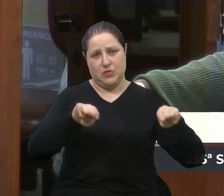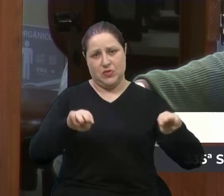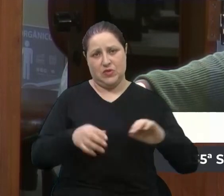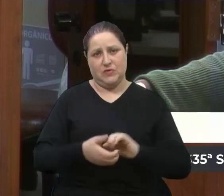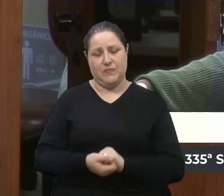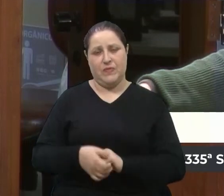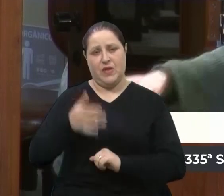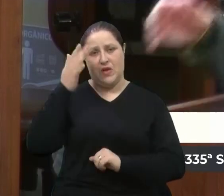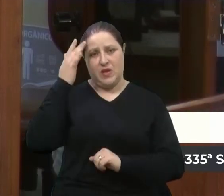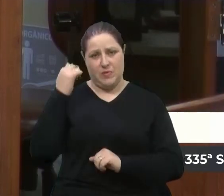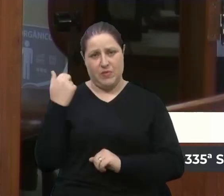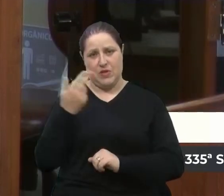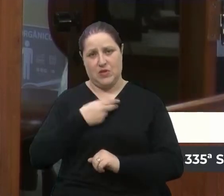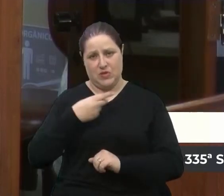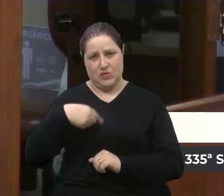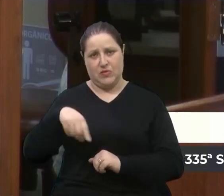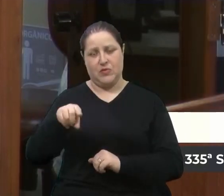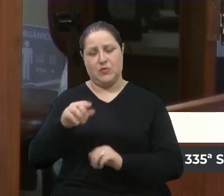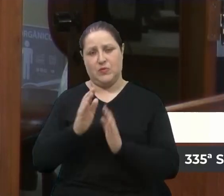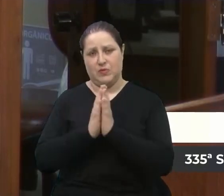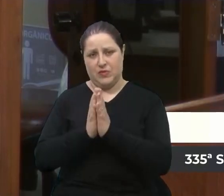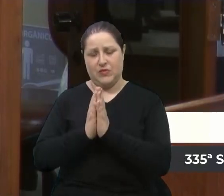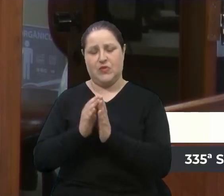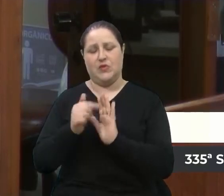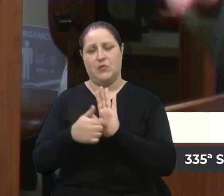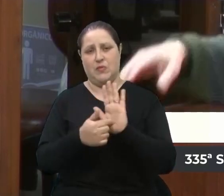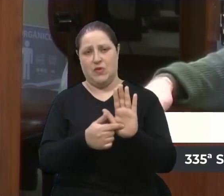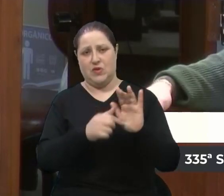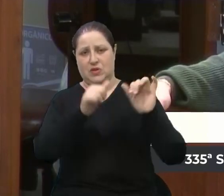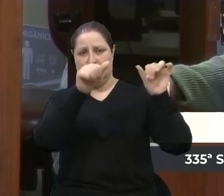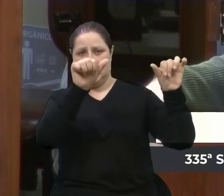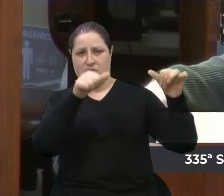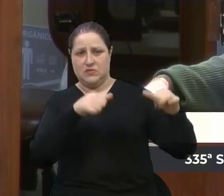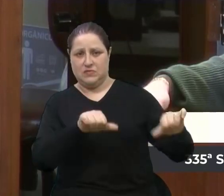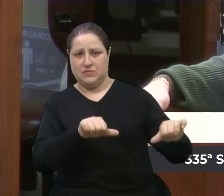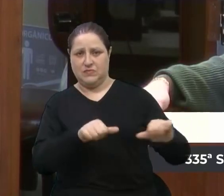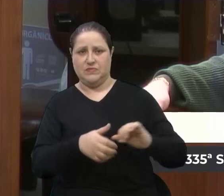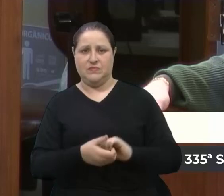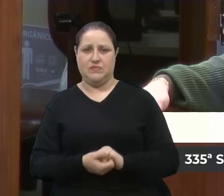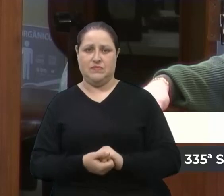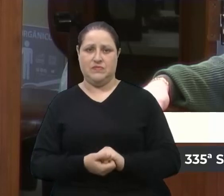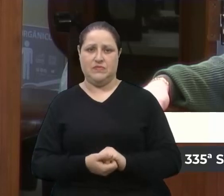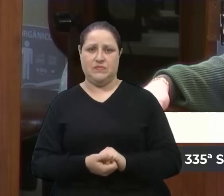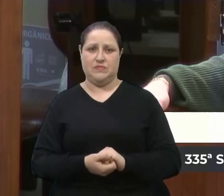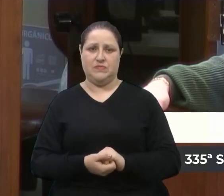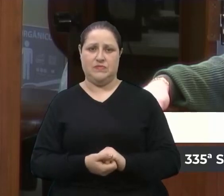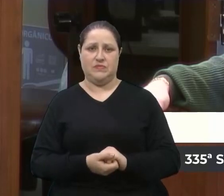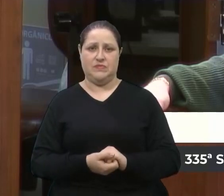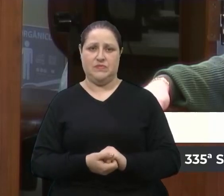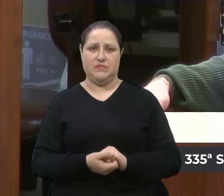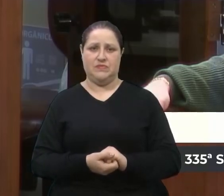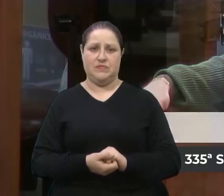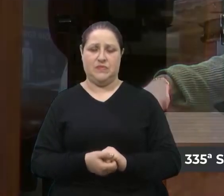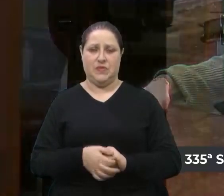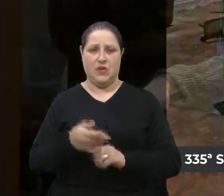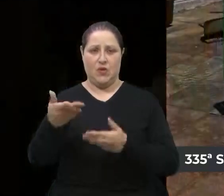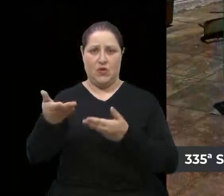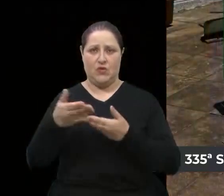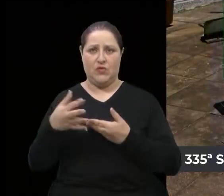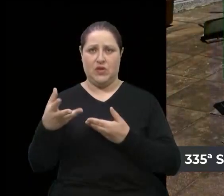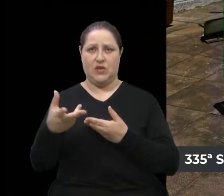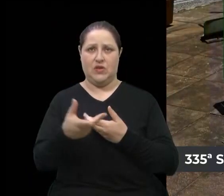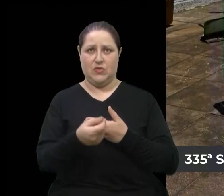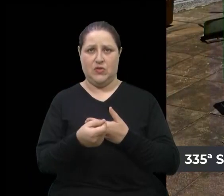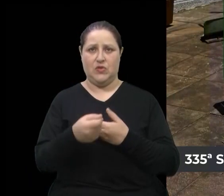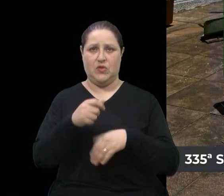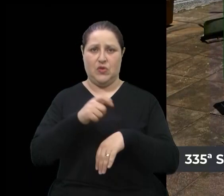e eu vou pedir para, por gentileza, colocar o card aí na tela, para a gente convida a todos que a partir das 8